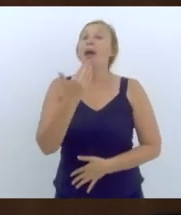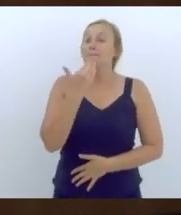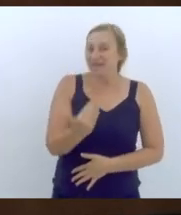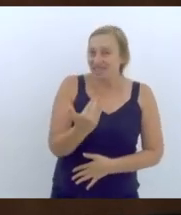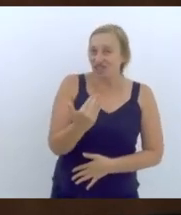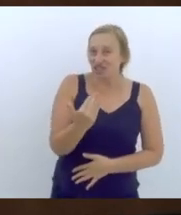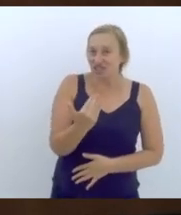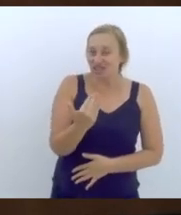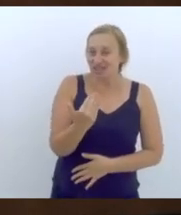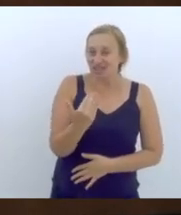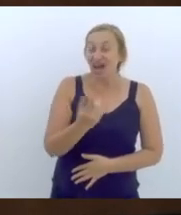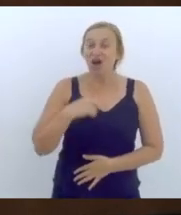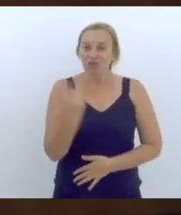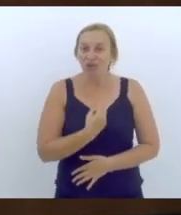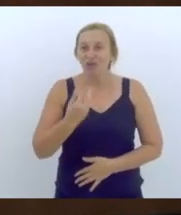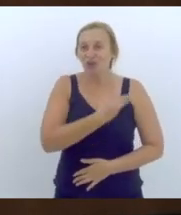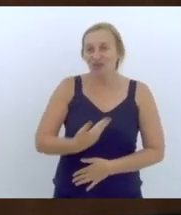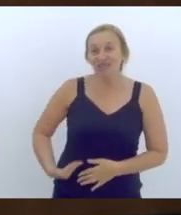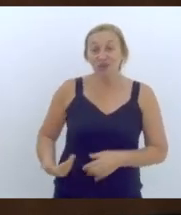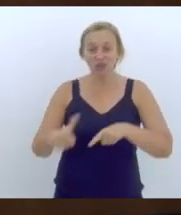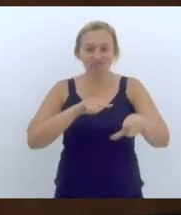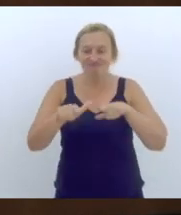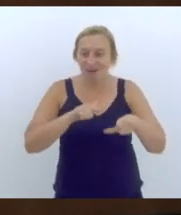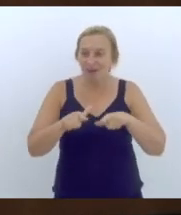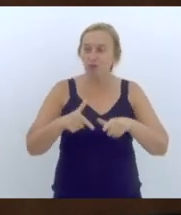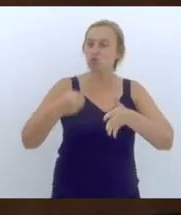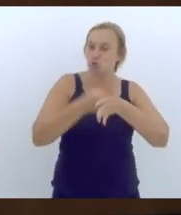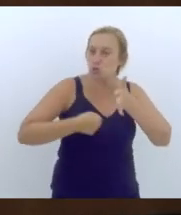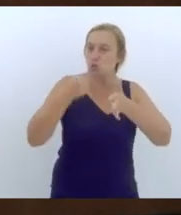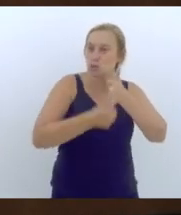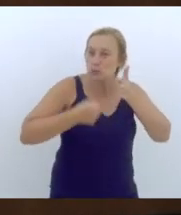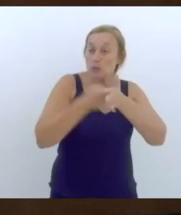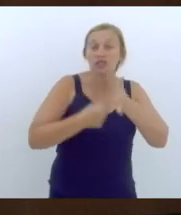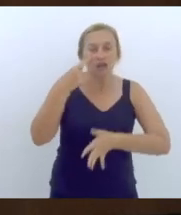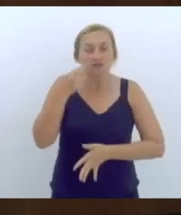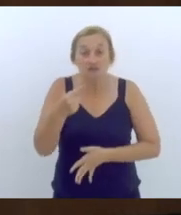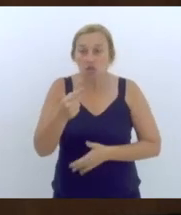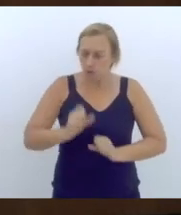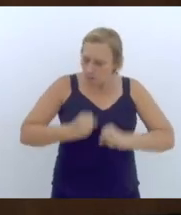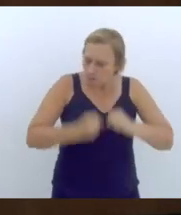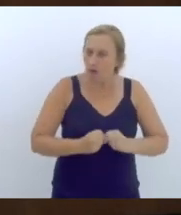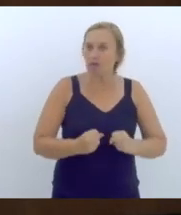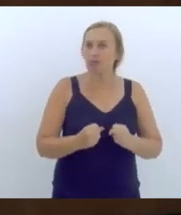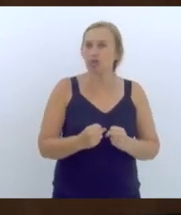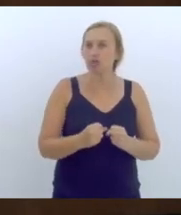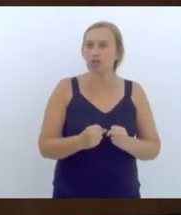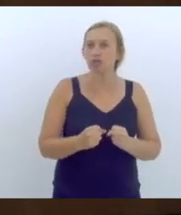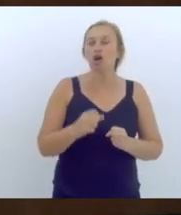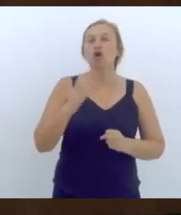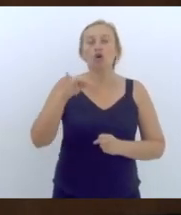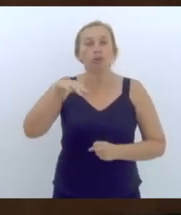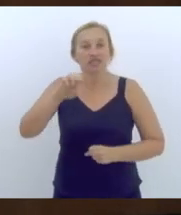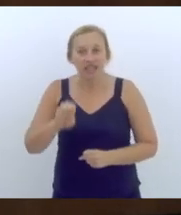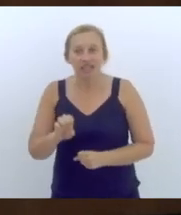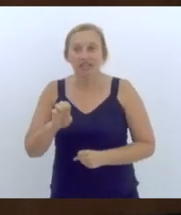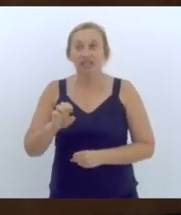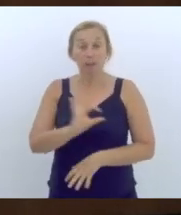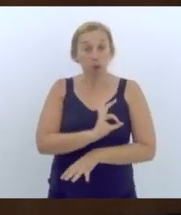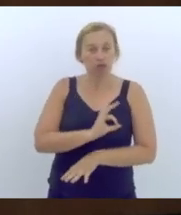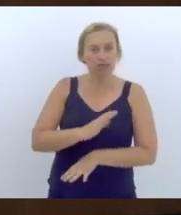pedir ao nosso governador que vem trabalhando, que vem batalhando, tenho visto, tem sido firme, ao comandante geral da Polícia